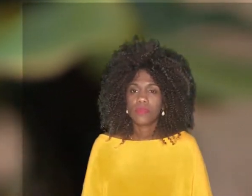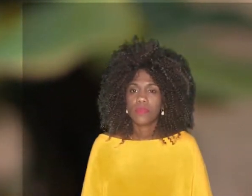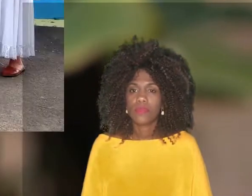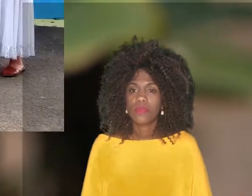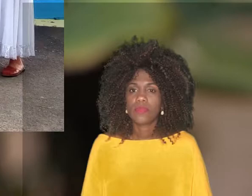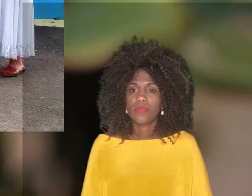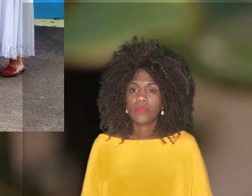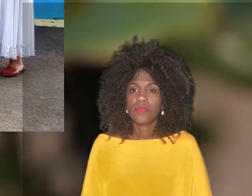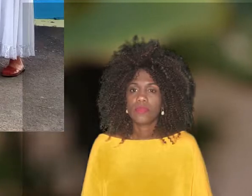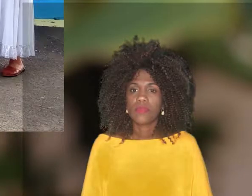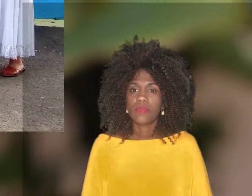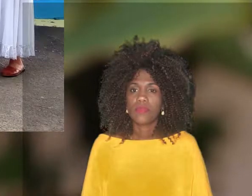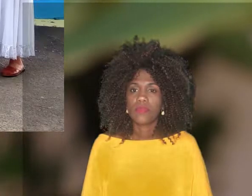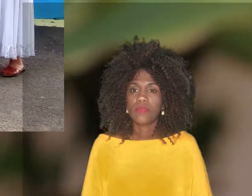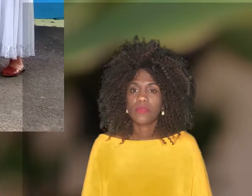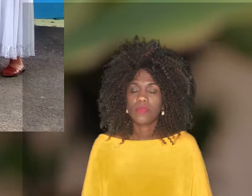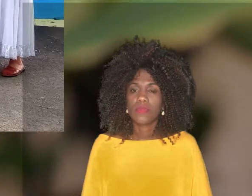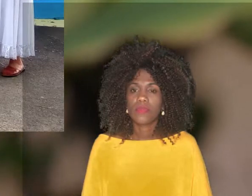Obareluluco,